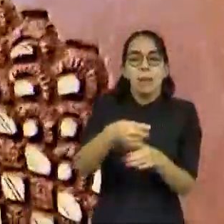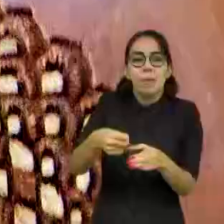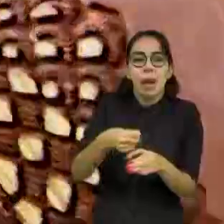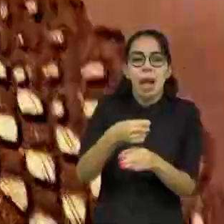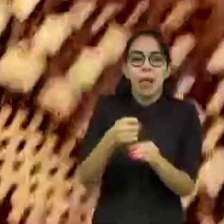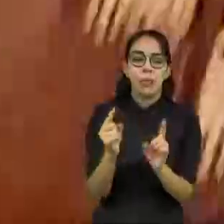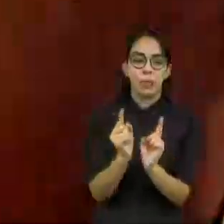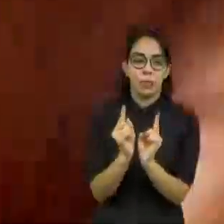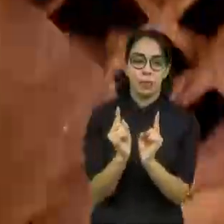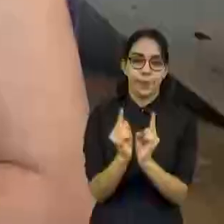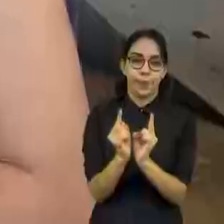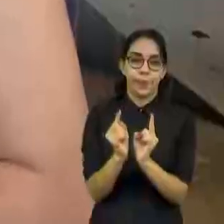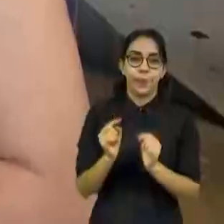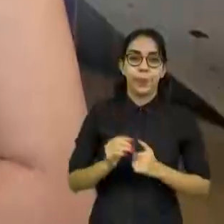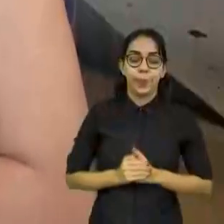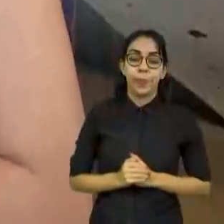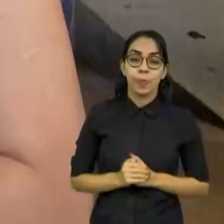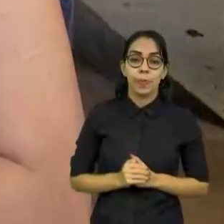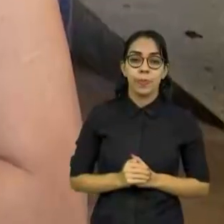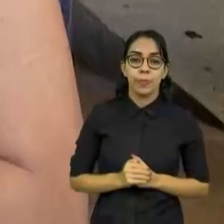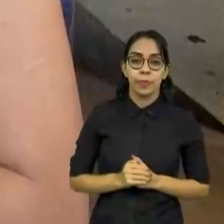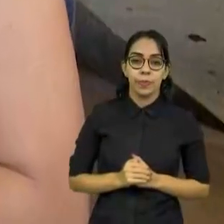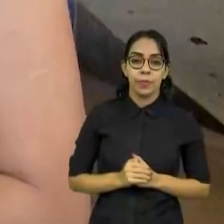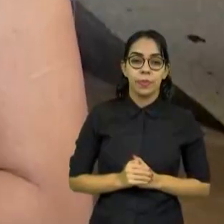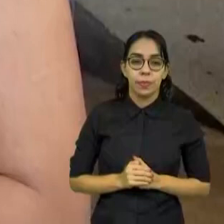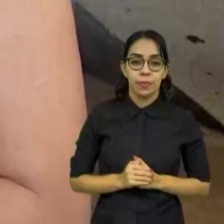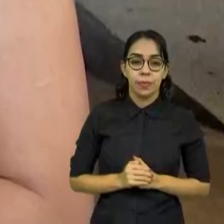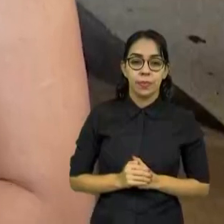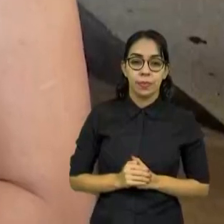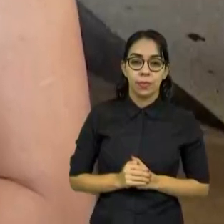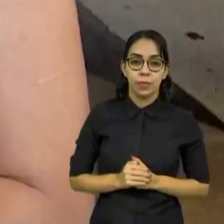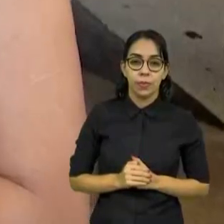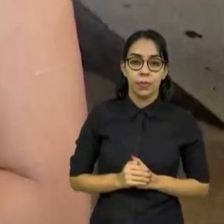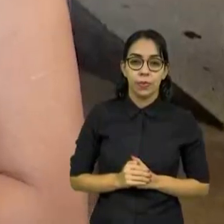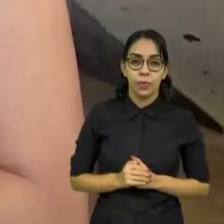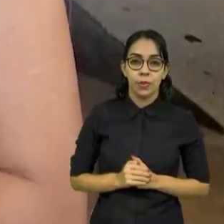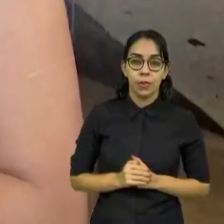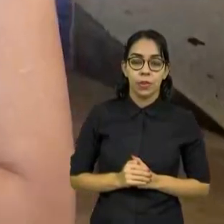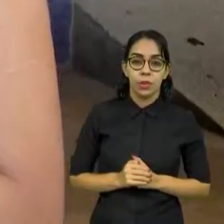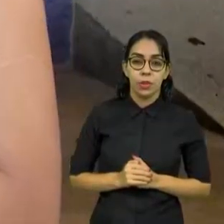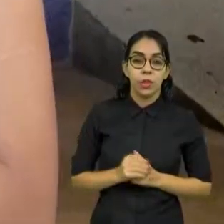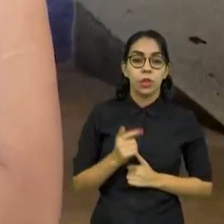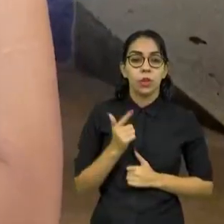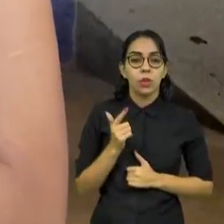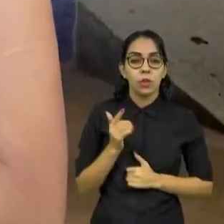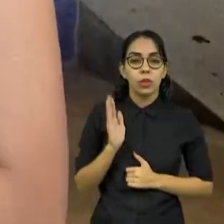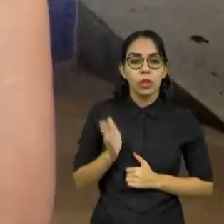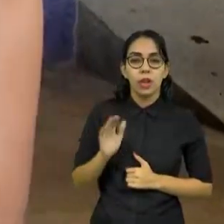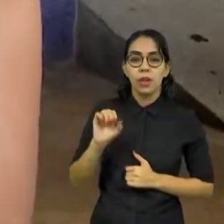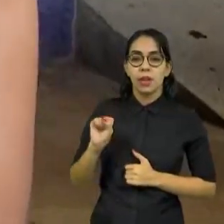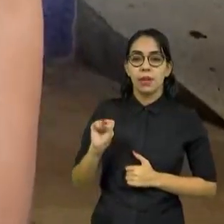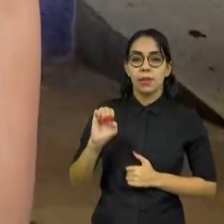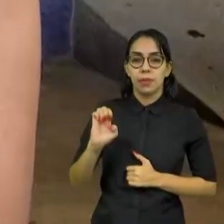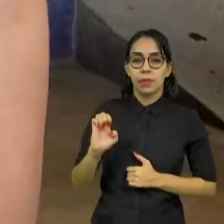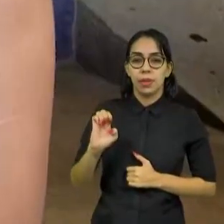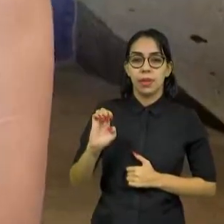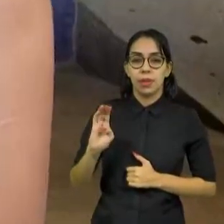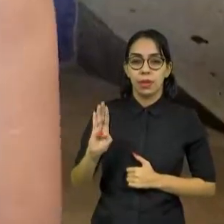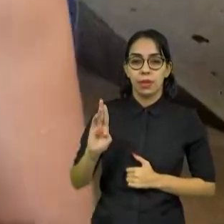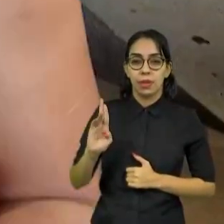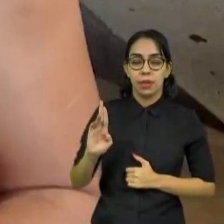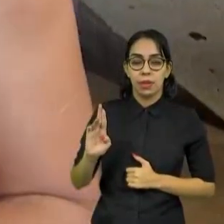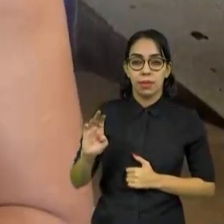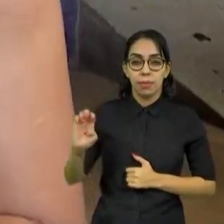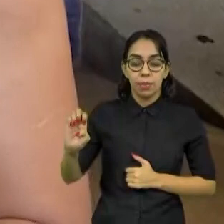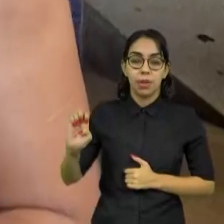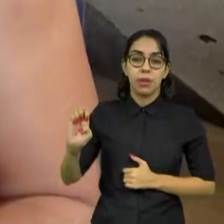gente foi recebendo cursos, né, através do CEARTE, do SEBRAE, e foi aperfeiçoando mais,